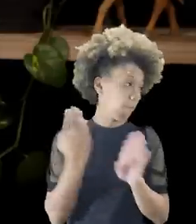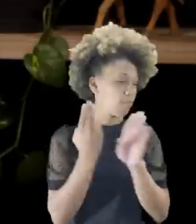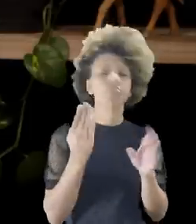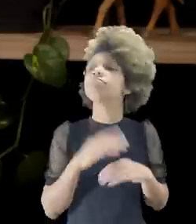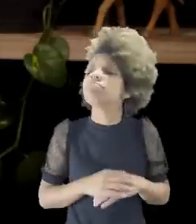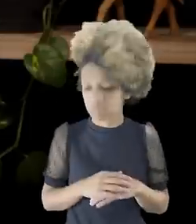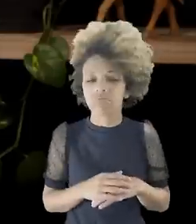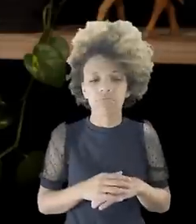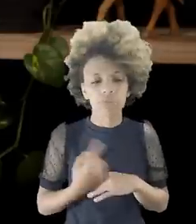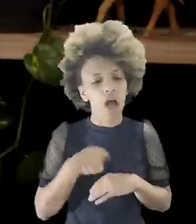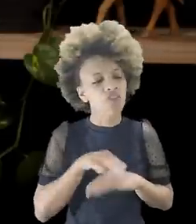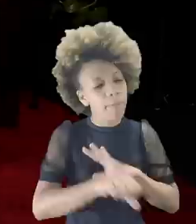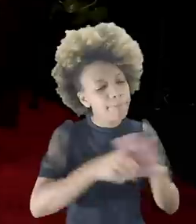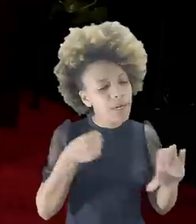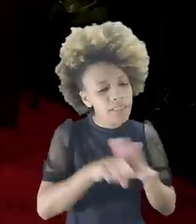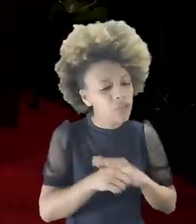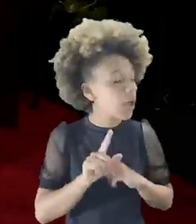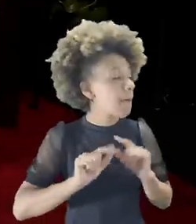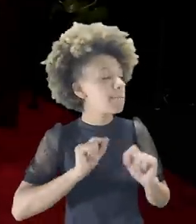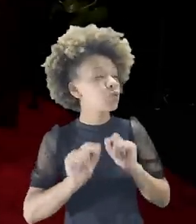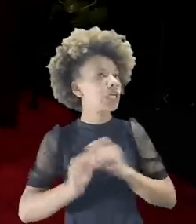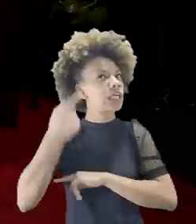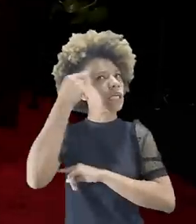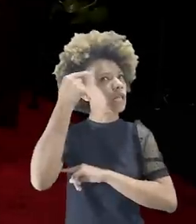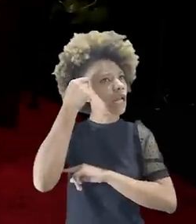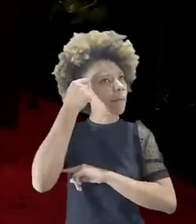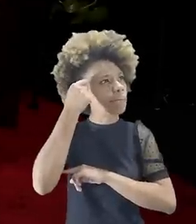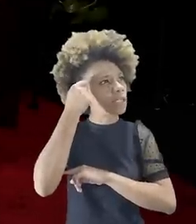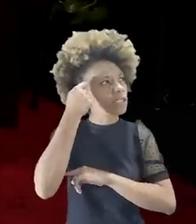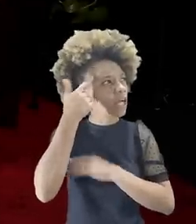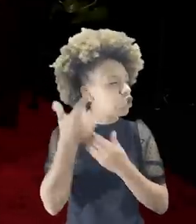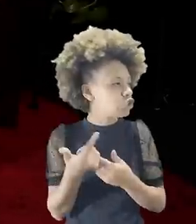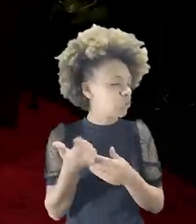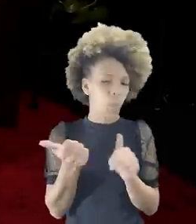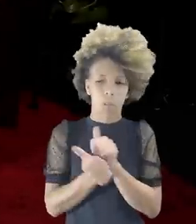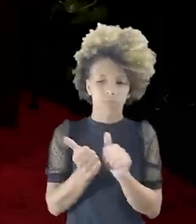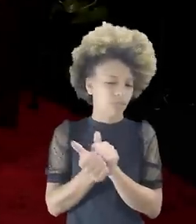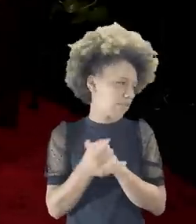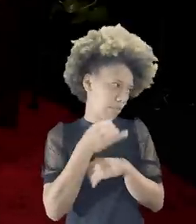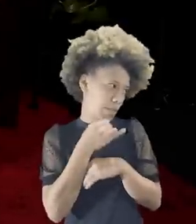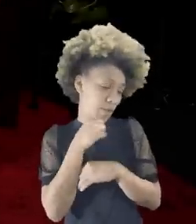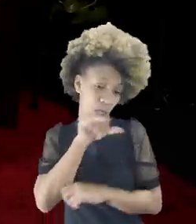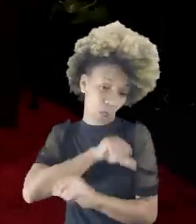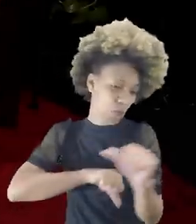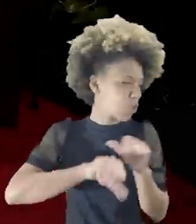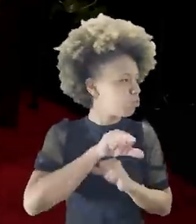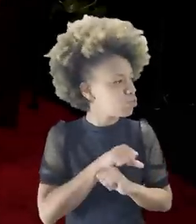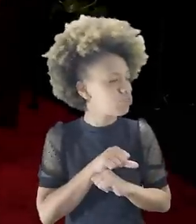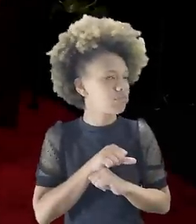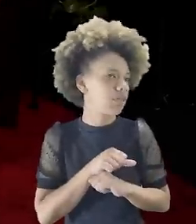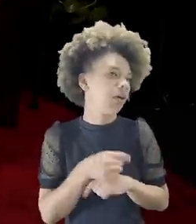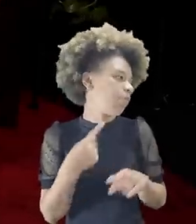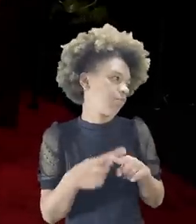aí você falou cara eu vou jogar basquete E aí o que que é que entra na cabeça de um atleta que muda totalmente